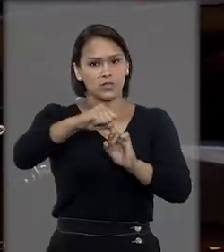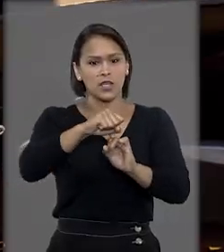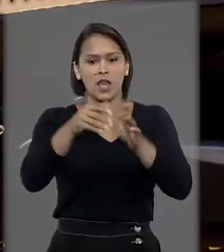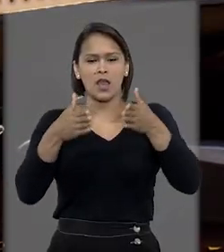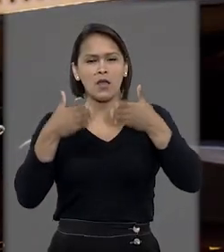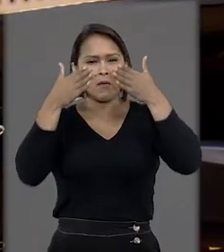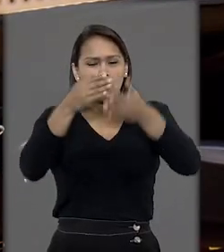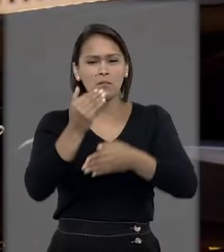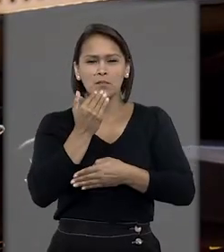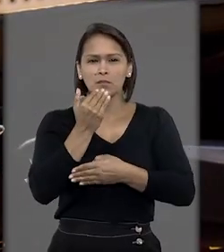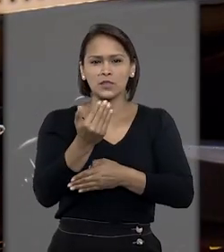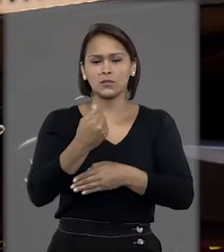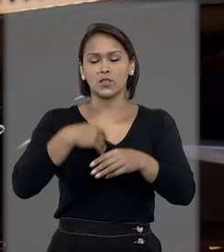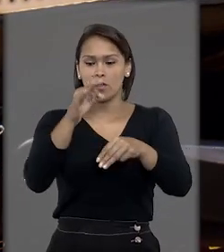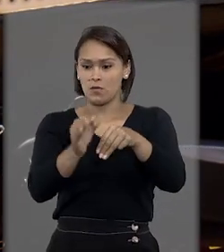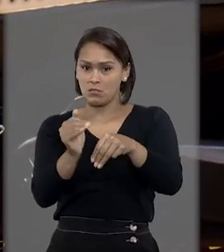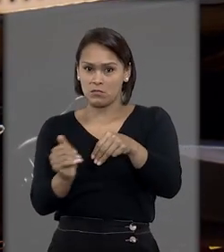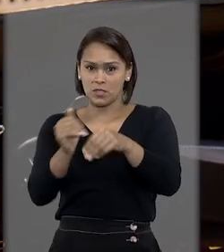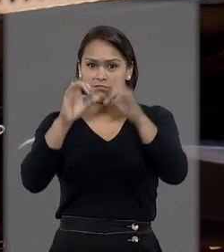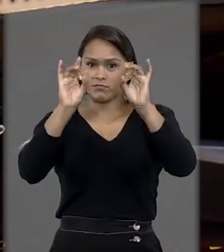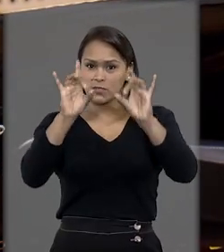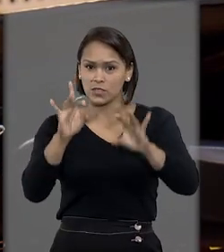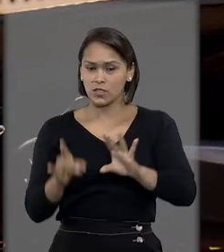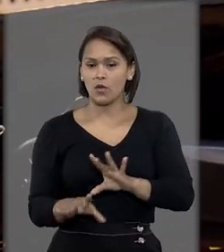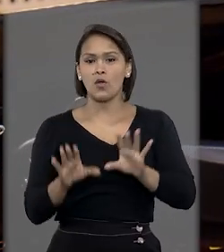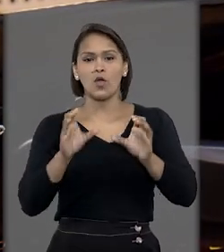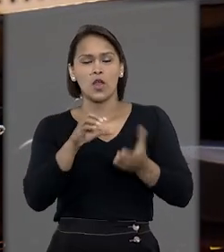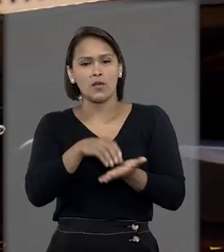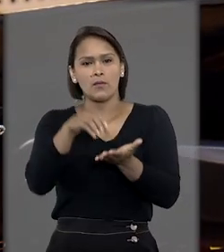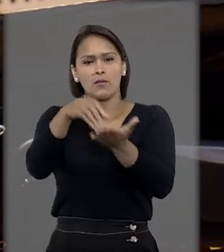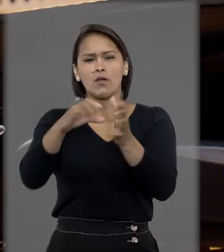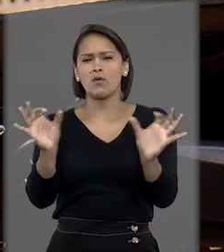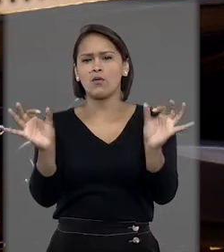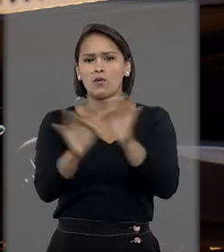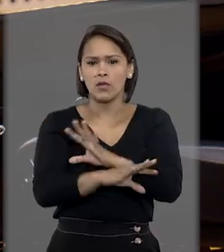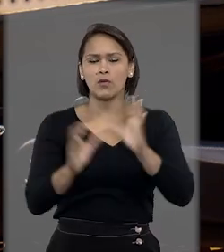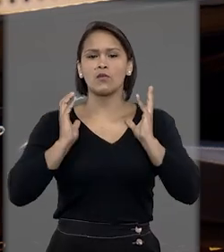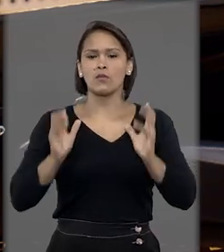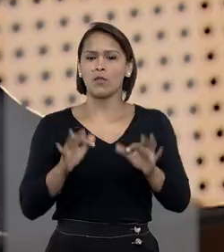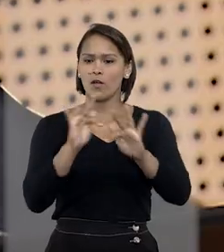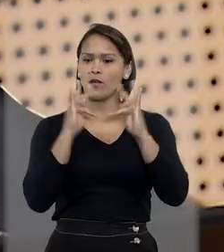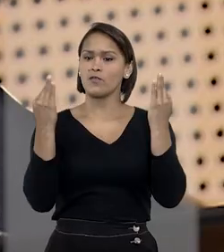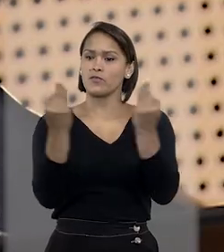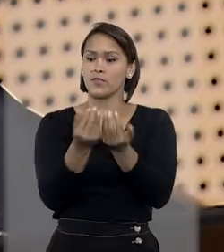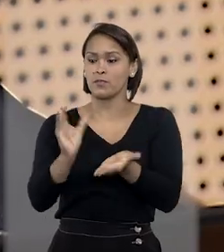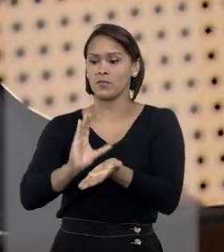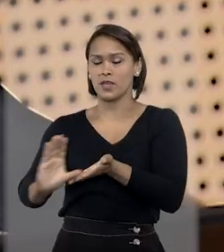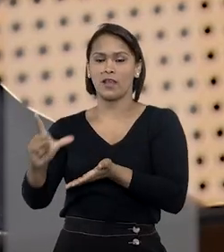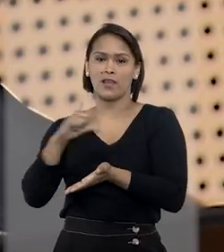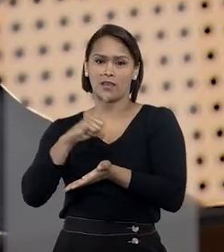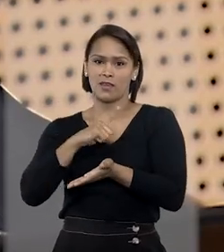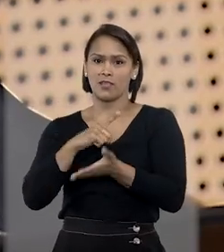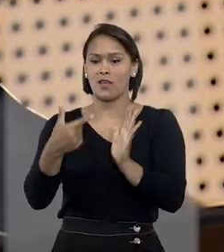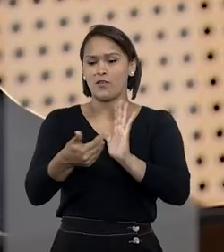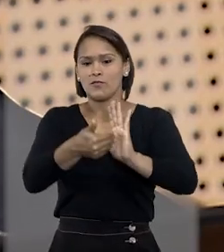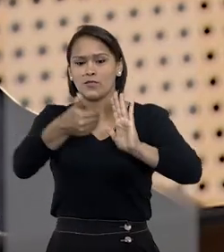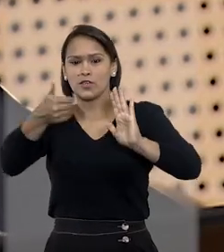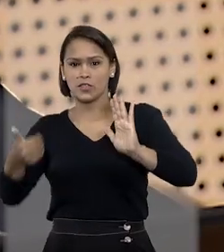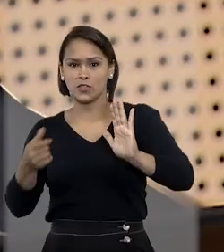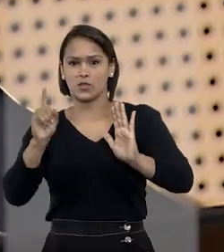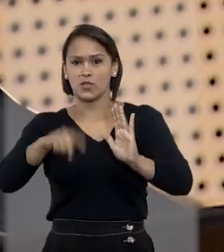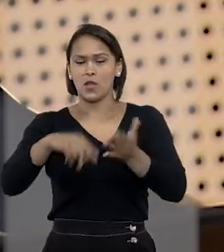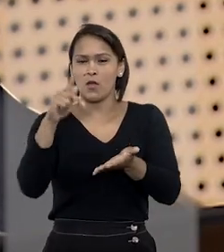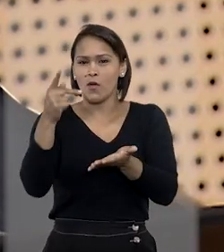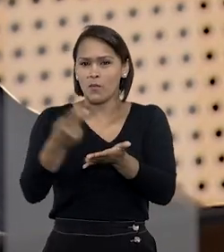quanto ao mérito do pedido o magistrado destacou que o órgão ministerial concluiu que o bolsa família atribuído a beneficiária